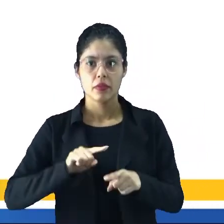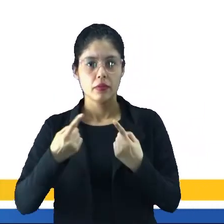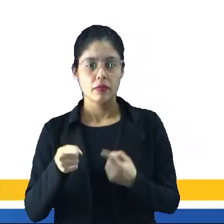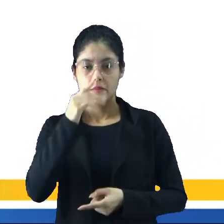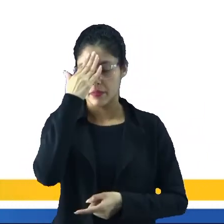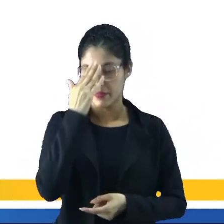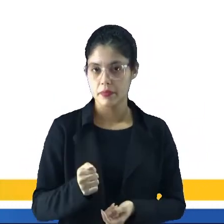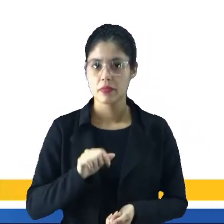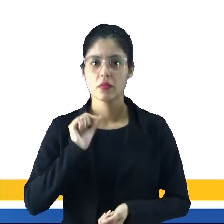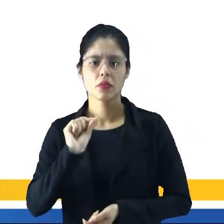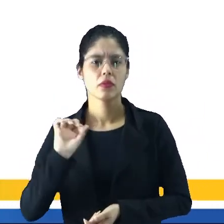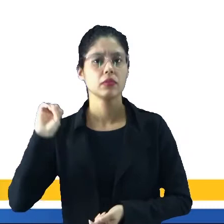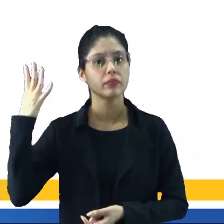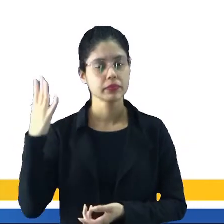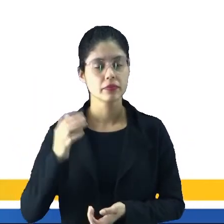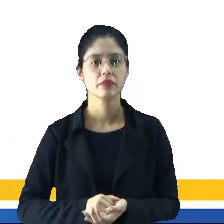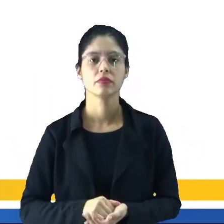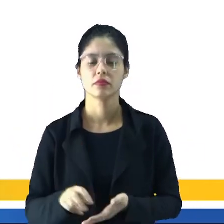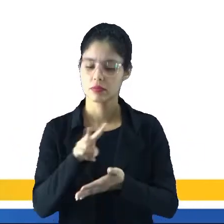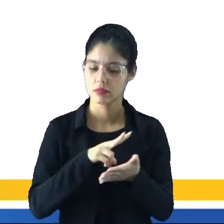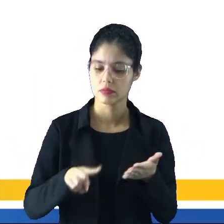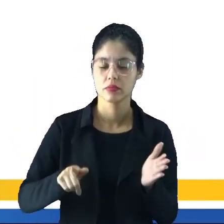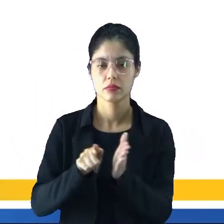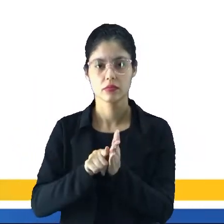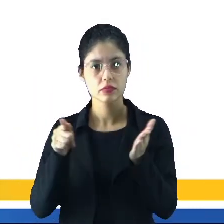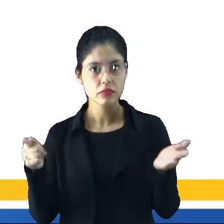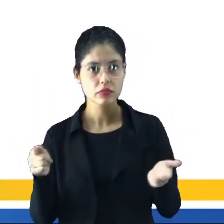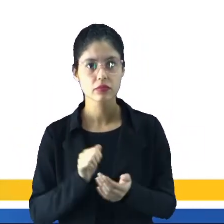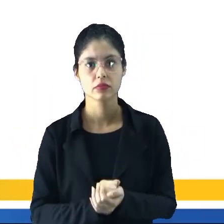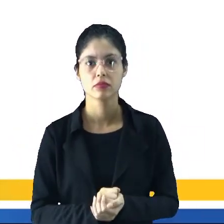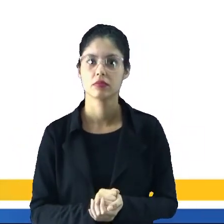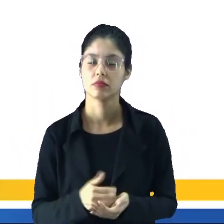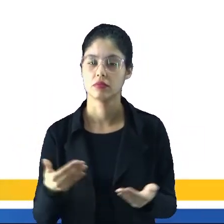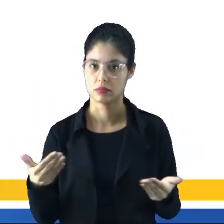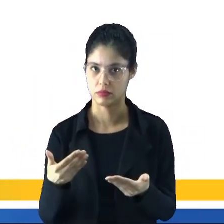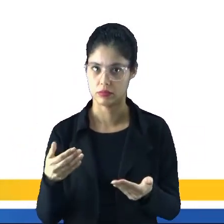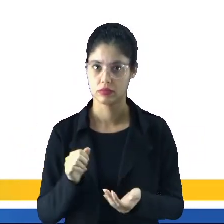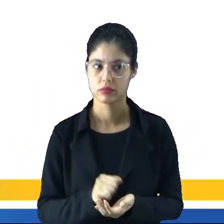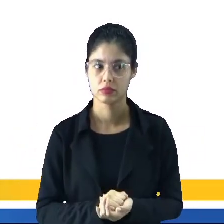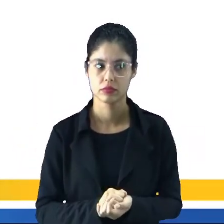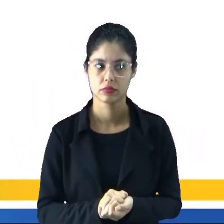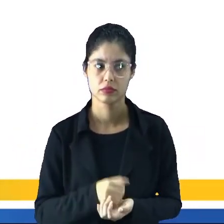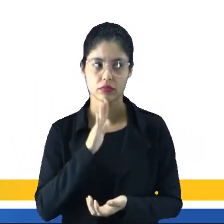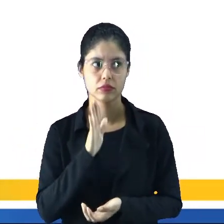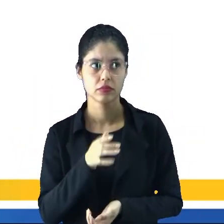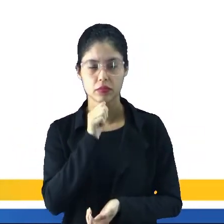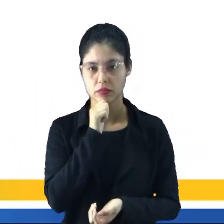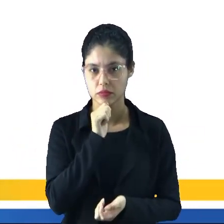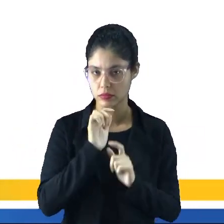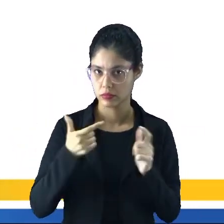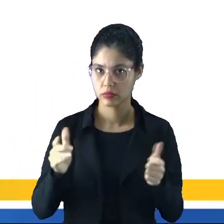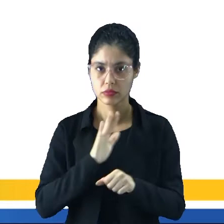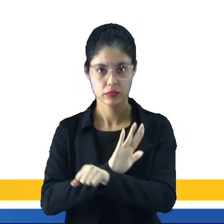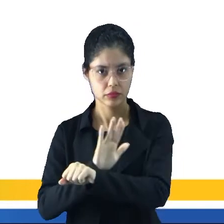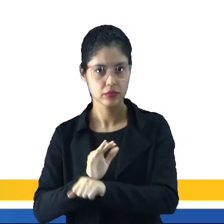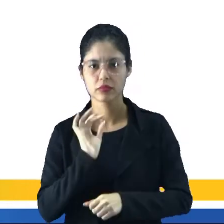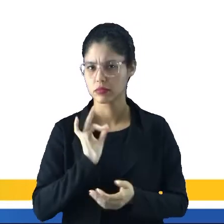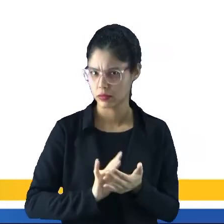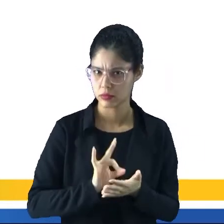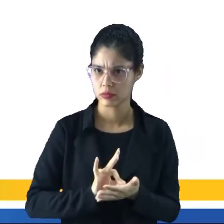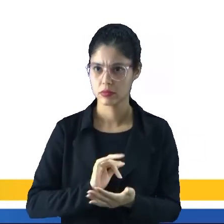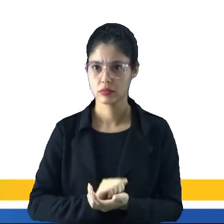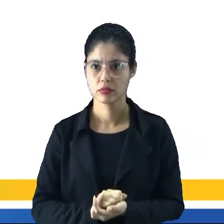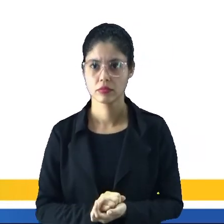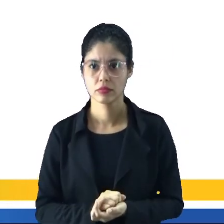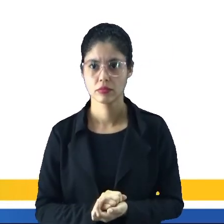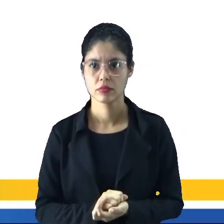você sabe o que aconteceu, você lê o jornal, você está atualizado, então, ó, já é de grande ajuda, não é verdade?